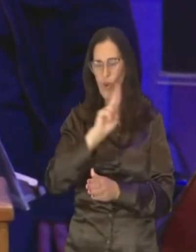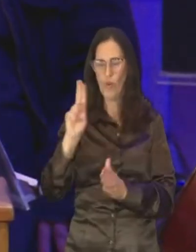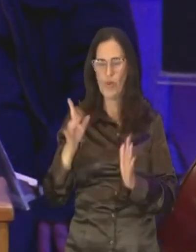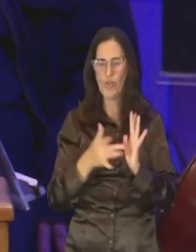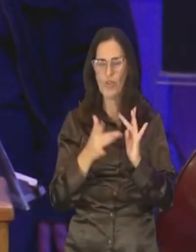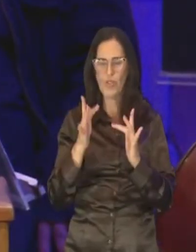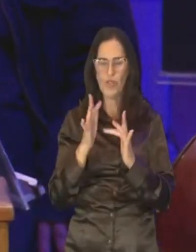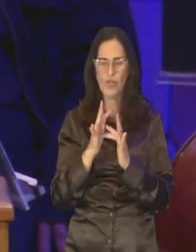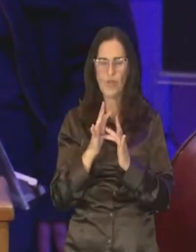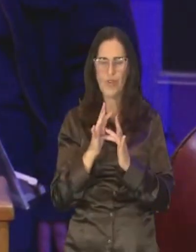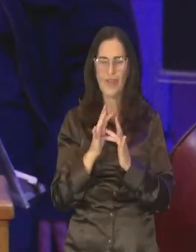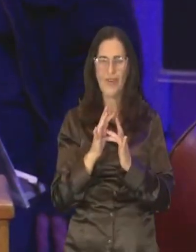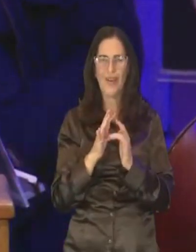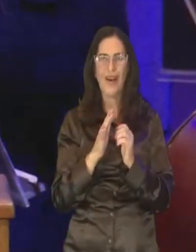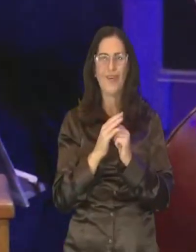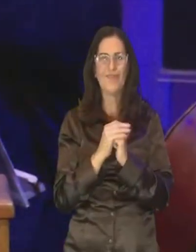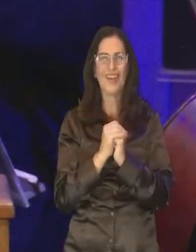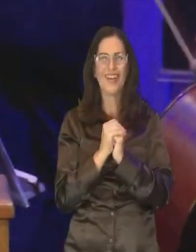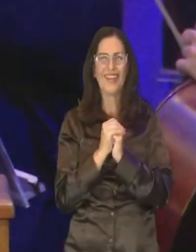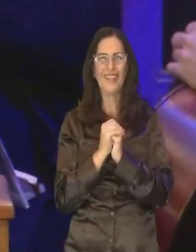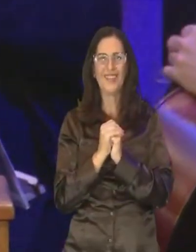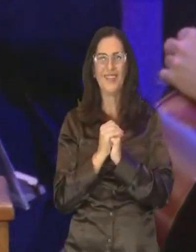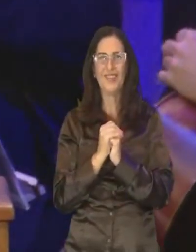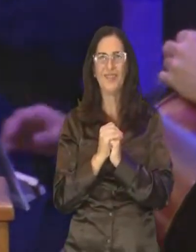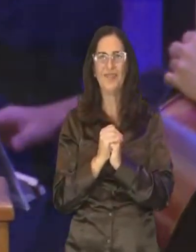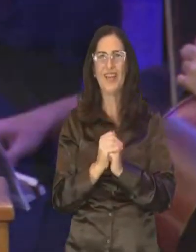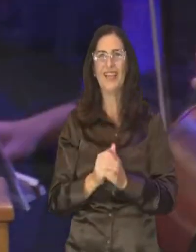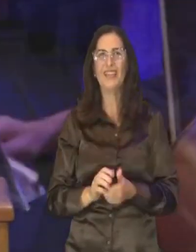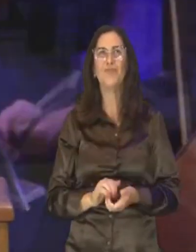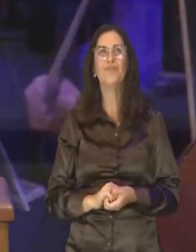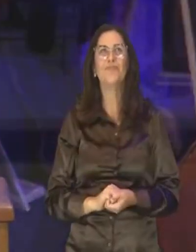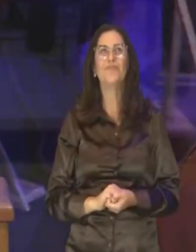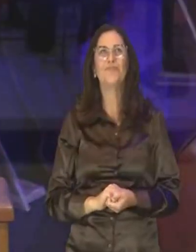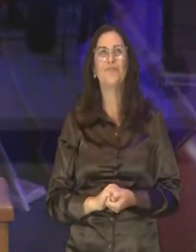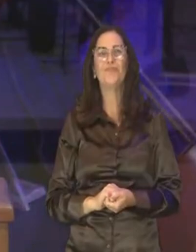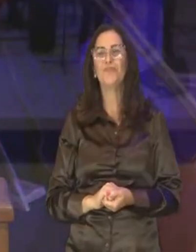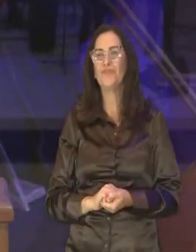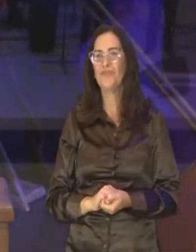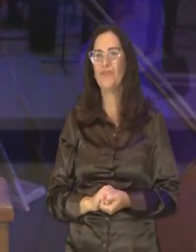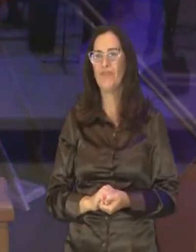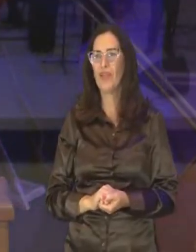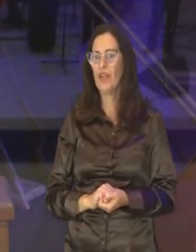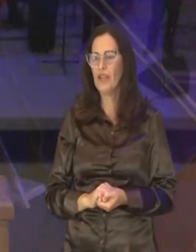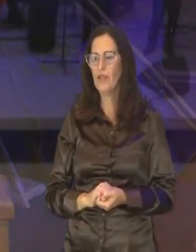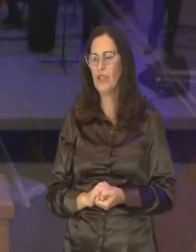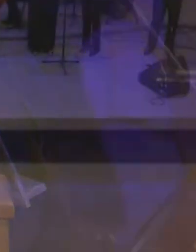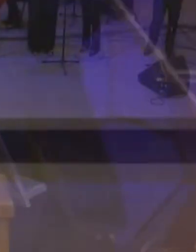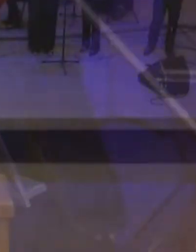Jesus, amém. Seja abençoada, igreja.